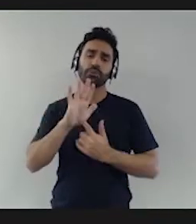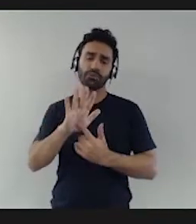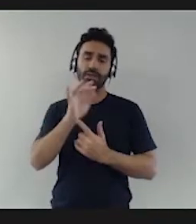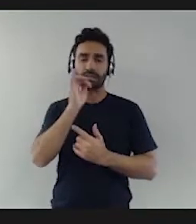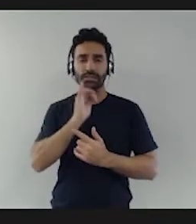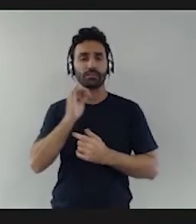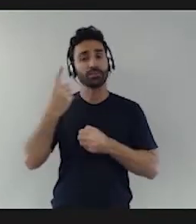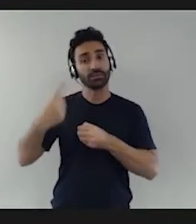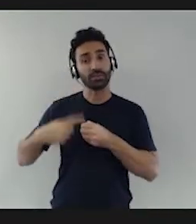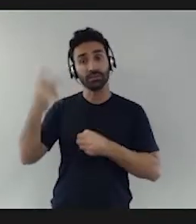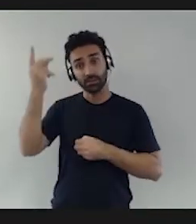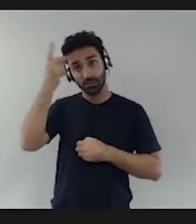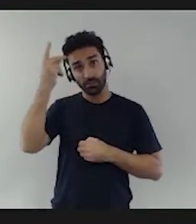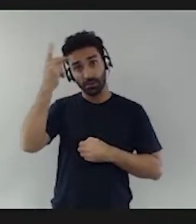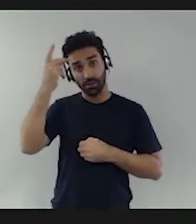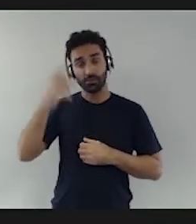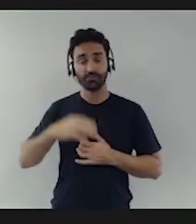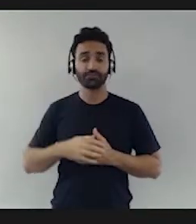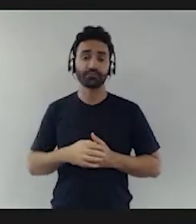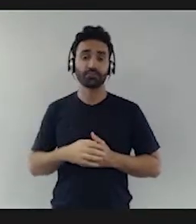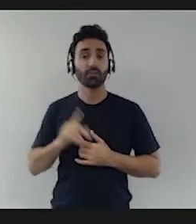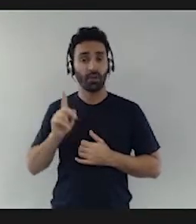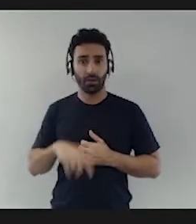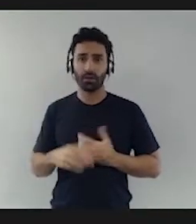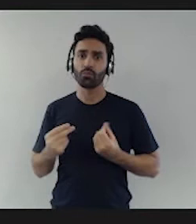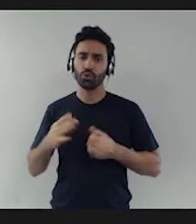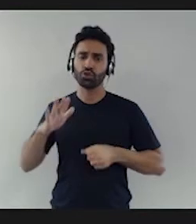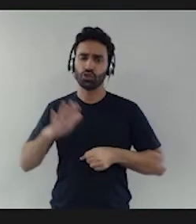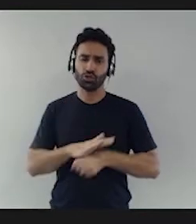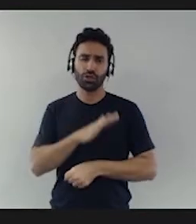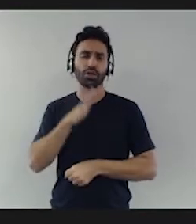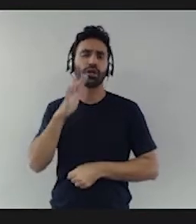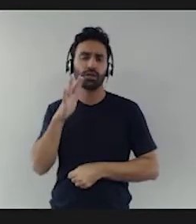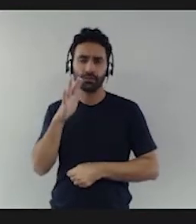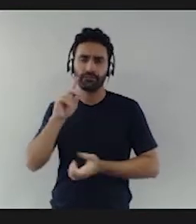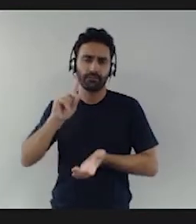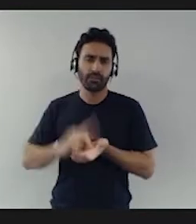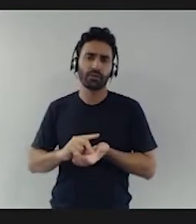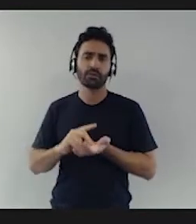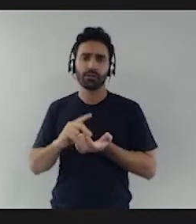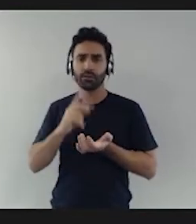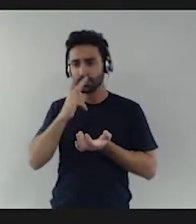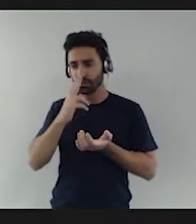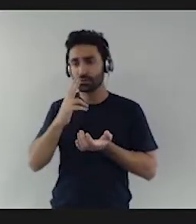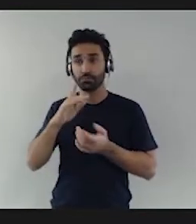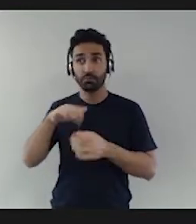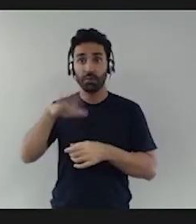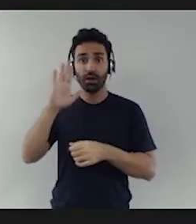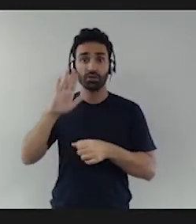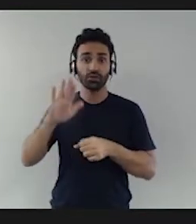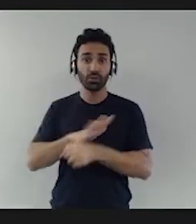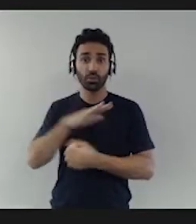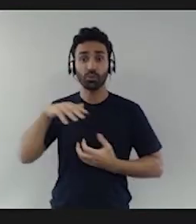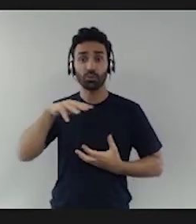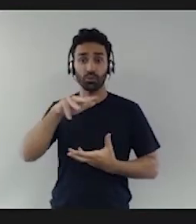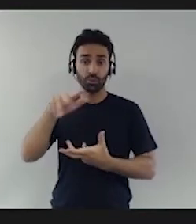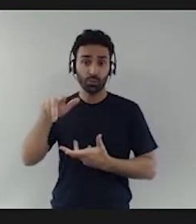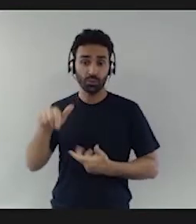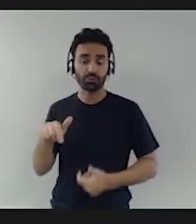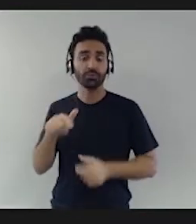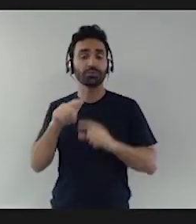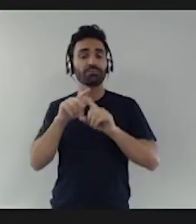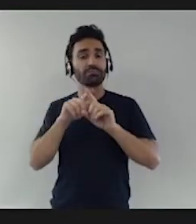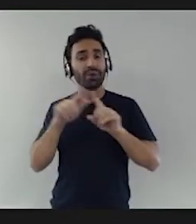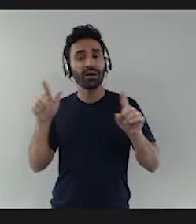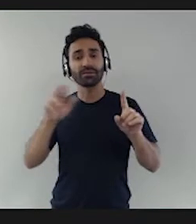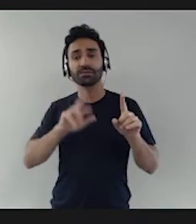Paulo, que é uma cidade extremamente populosa, a mais populosa do nosso país, está entre as mais populosas do globo, mas não é